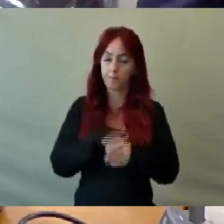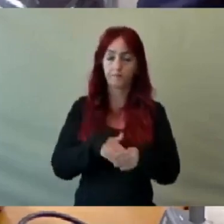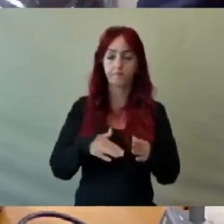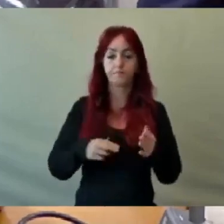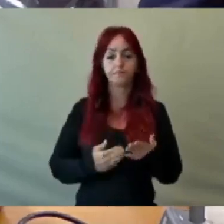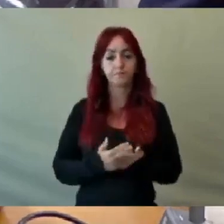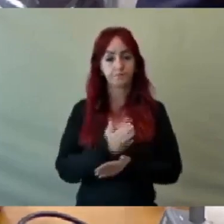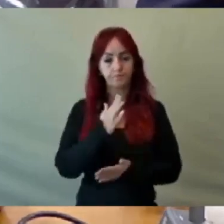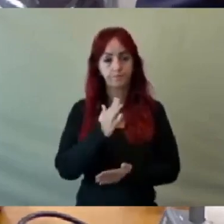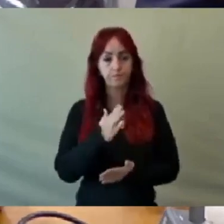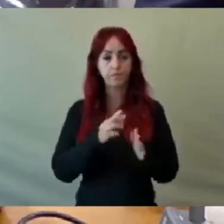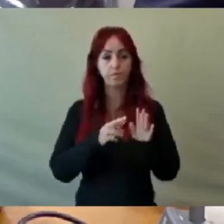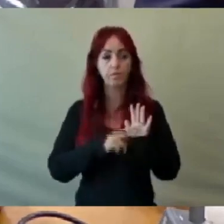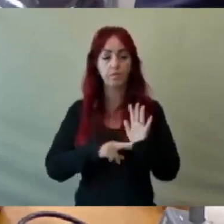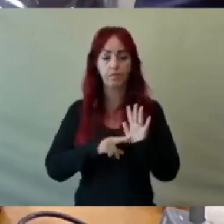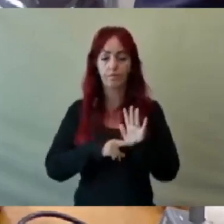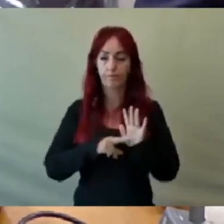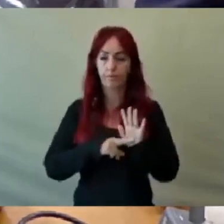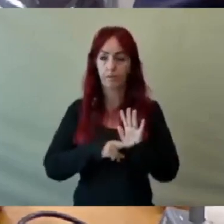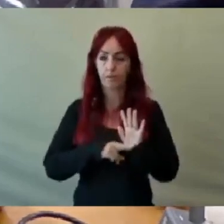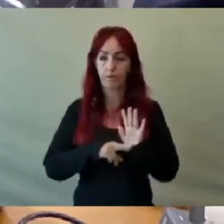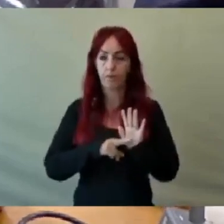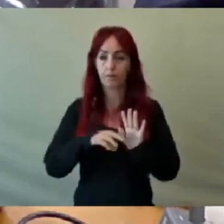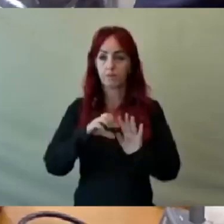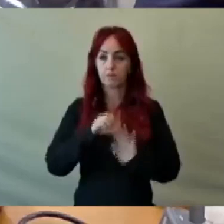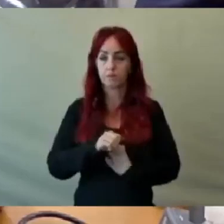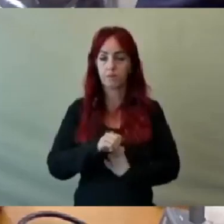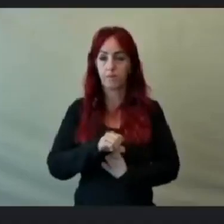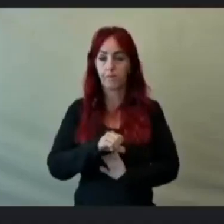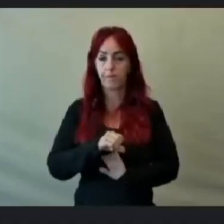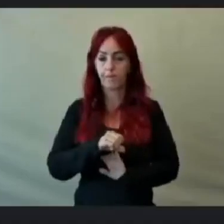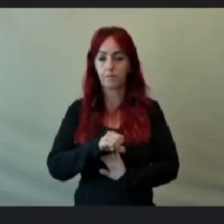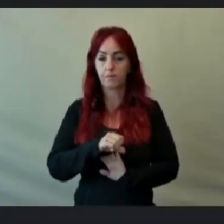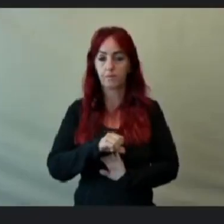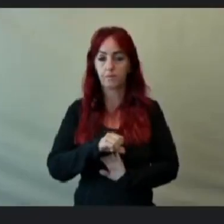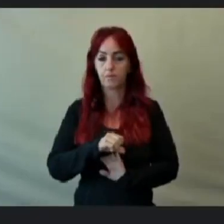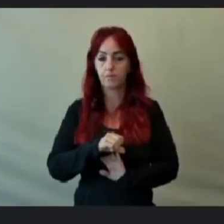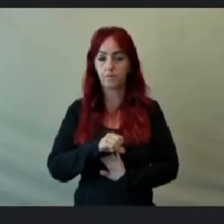960. Como vota, vereador Reinaldo Gomes?